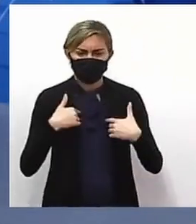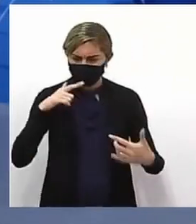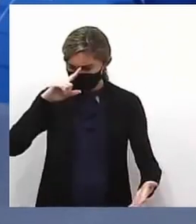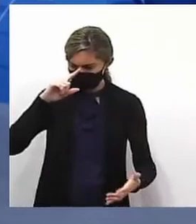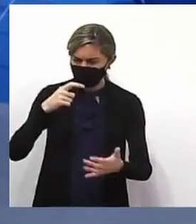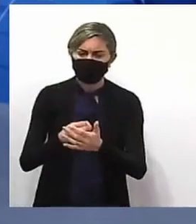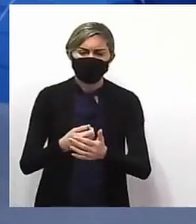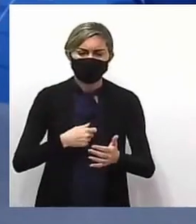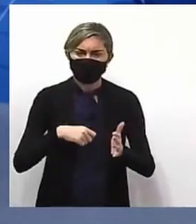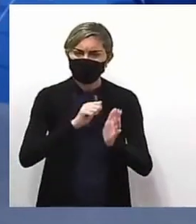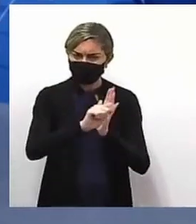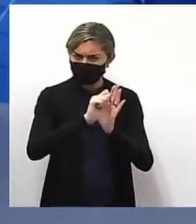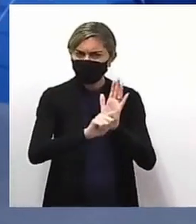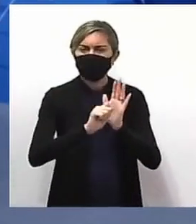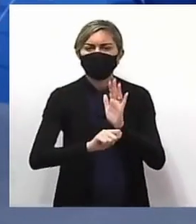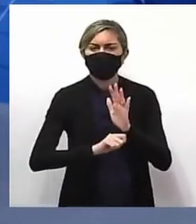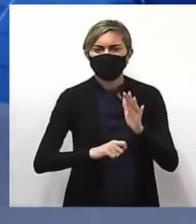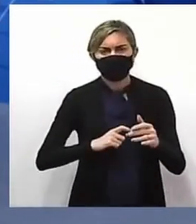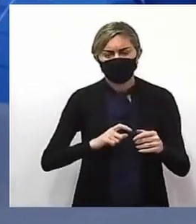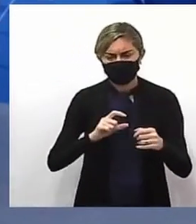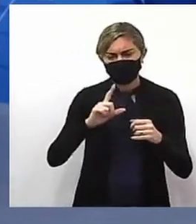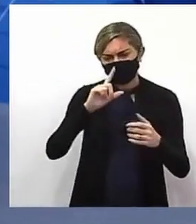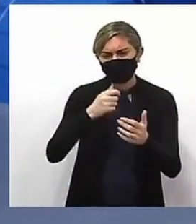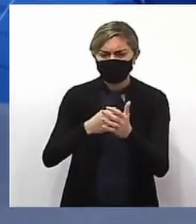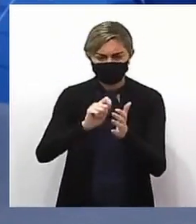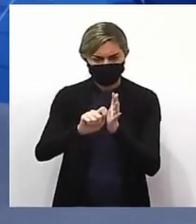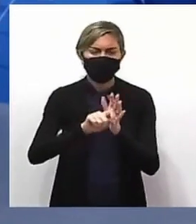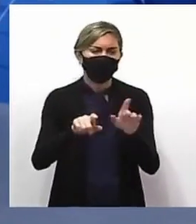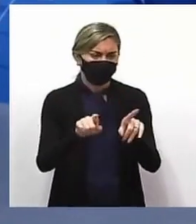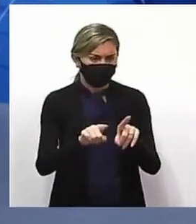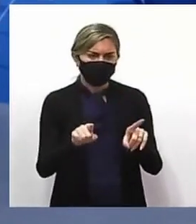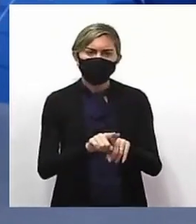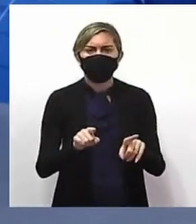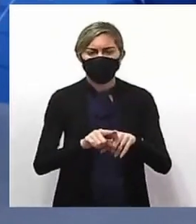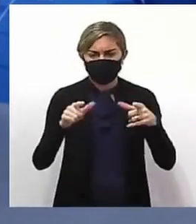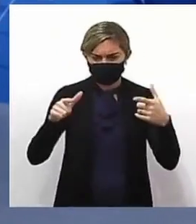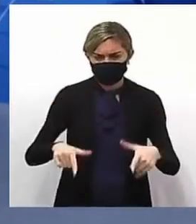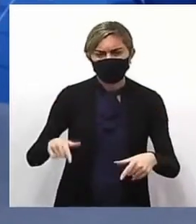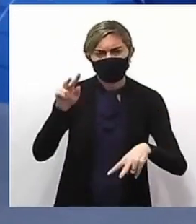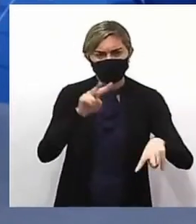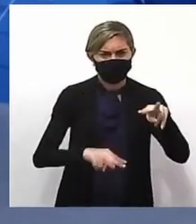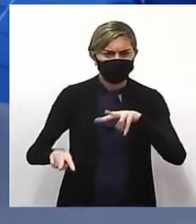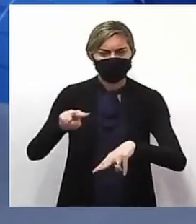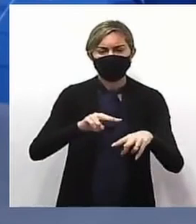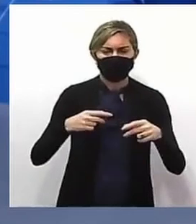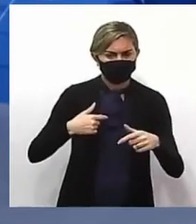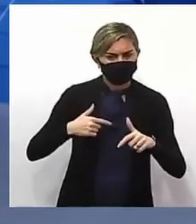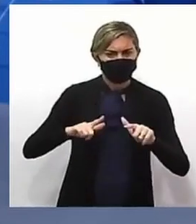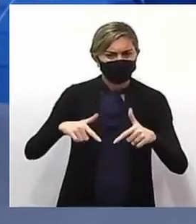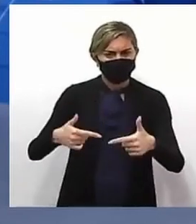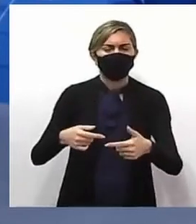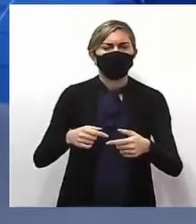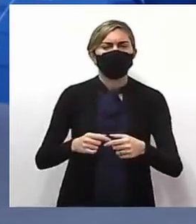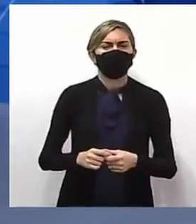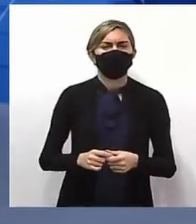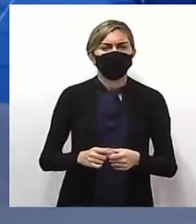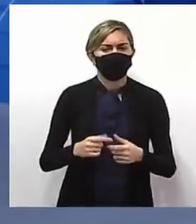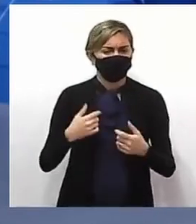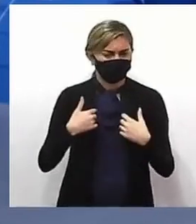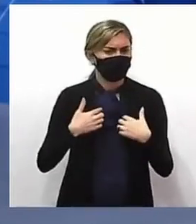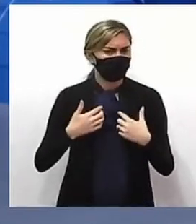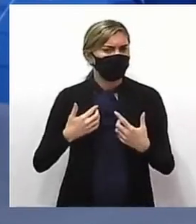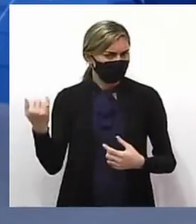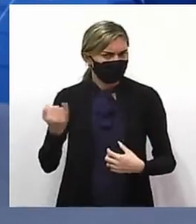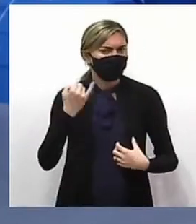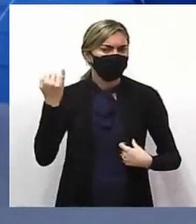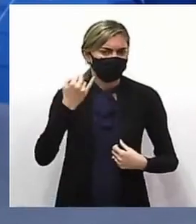decidi que ia escrever roteiro, quando decidi que esse também ia ser um lugar no audiovisual que eu iria atuar, para mim era